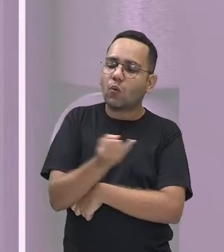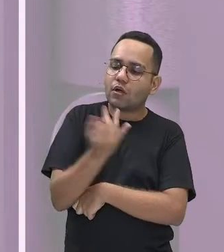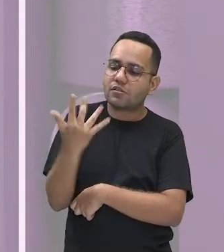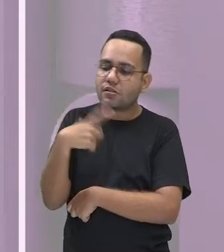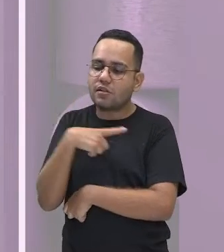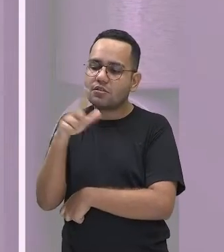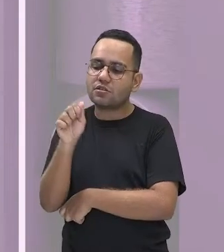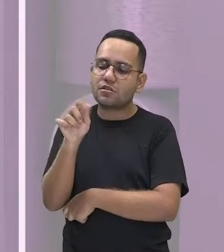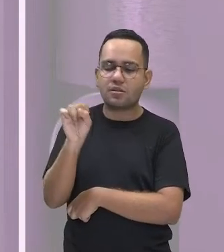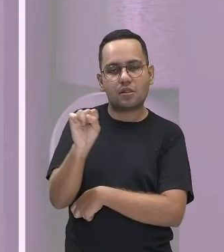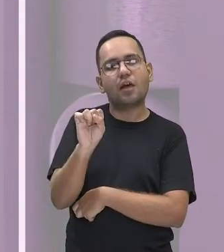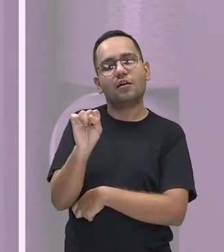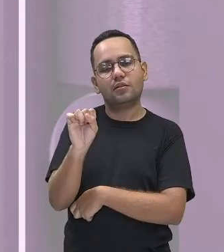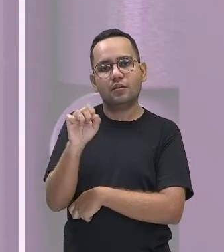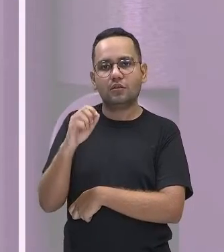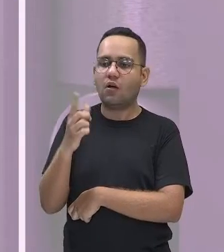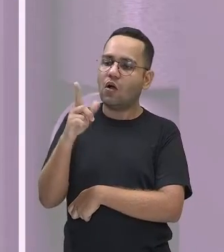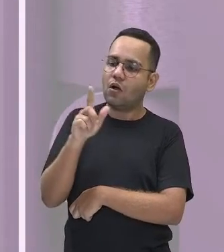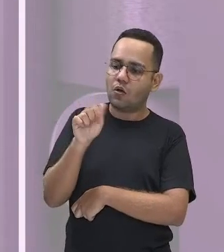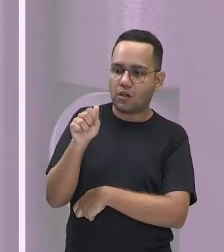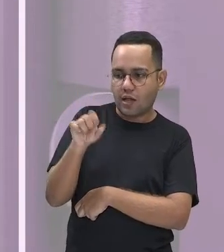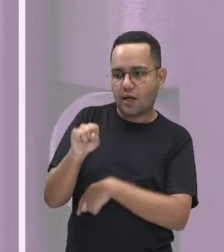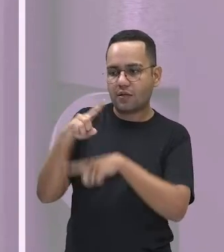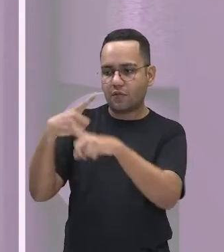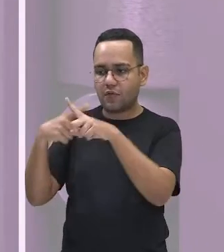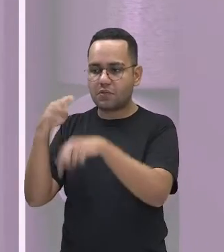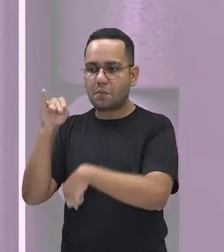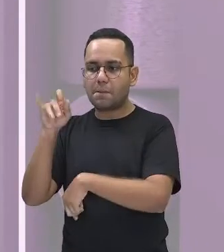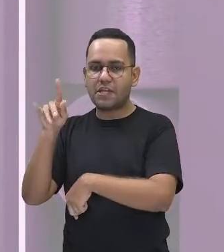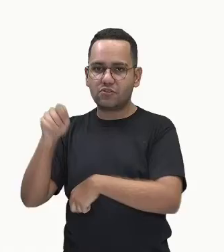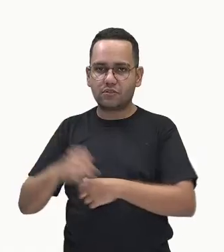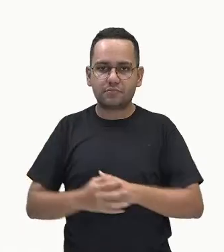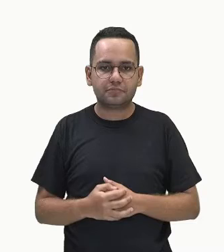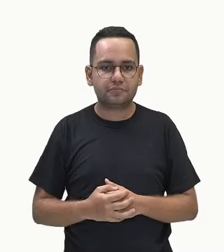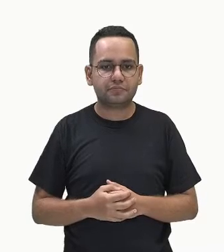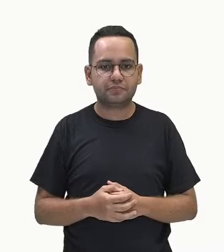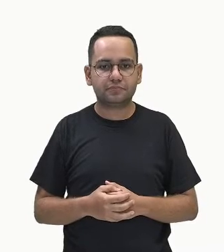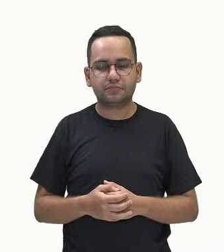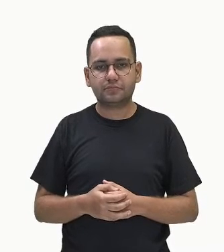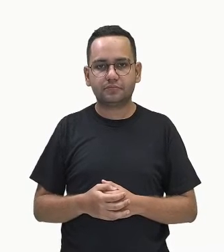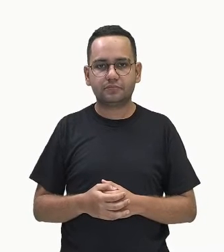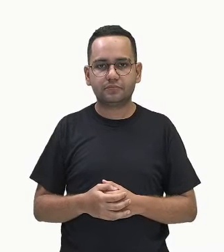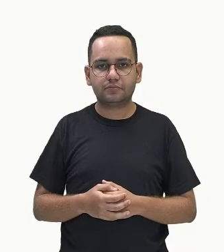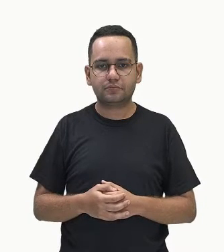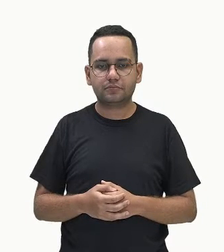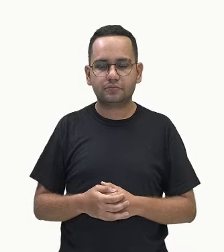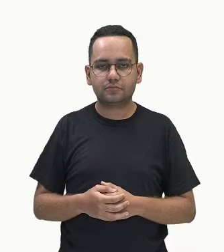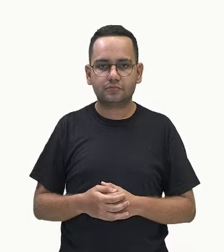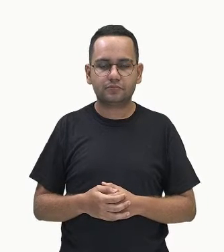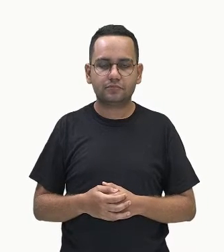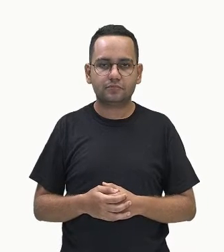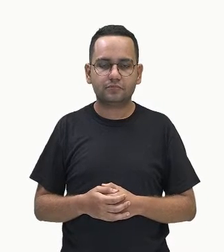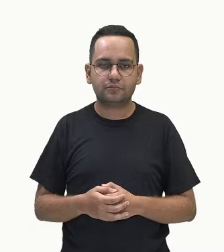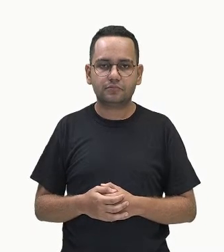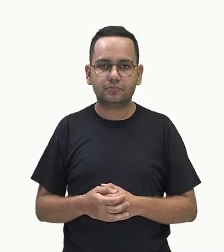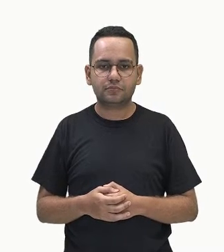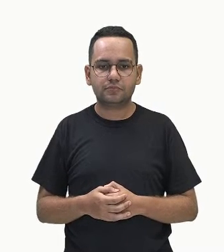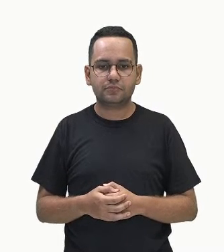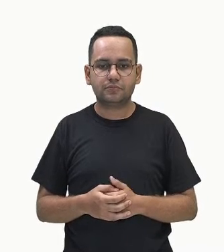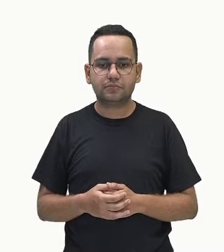Porque todos os 8 possuem a mesma medida. Então, vamos voltar à nossa cartela? Atenção aqui, então,